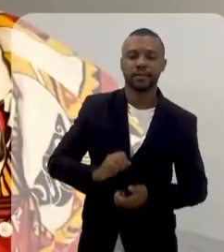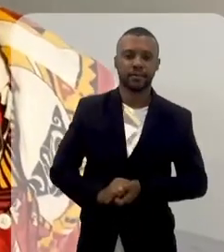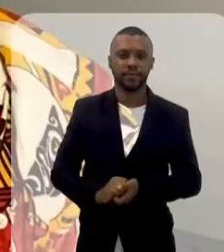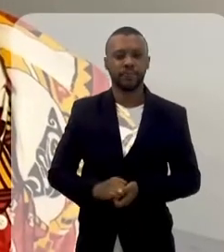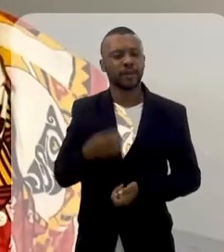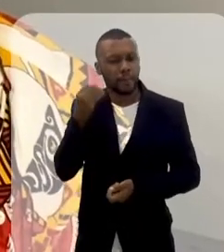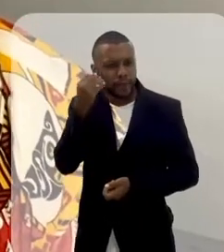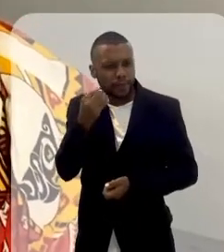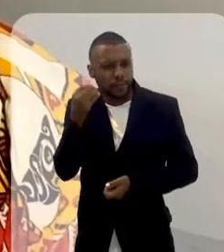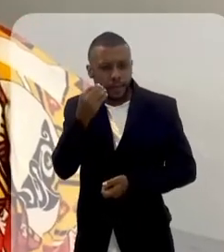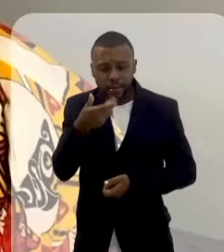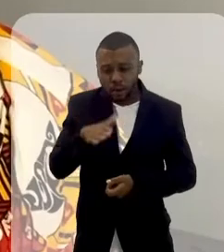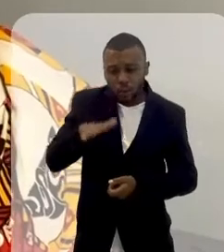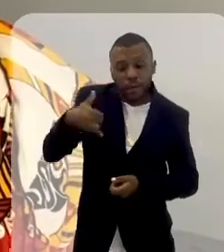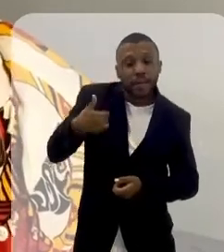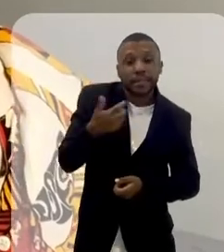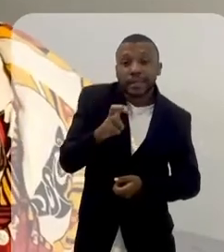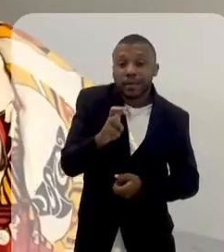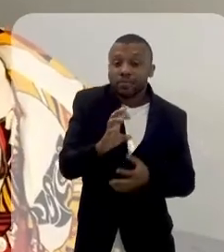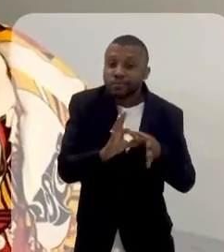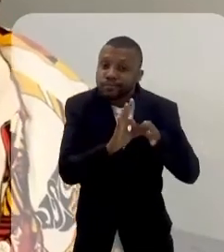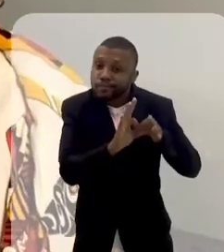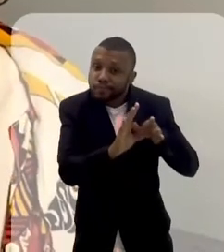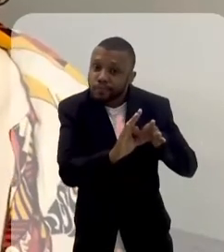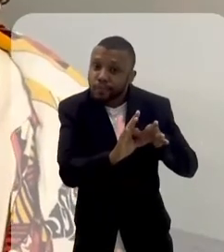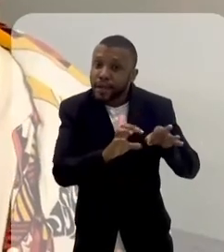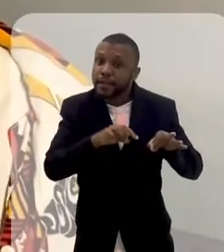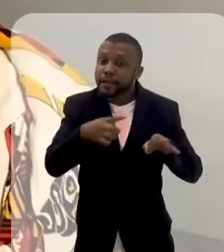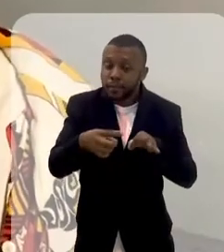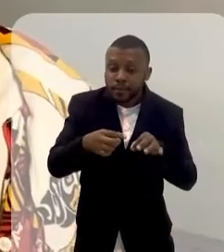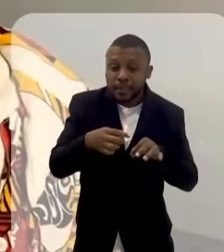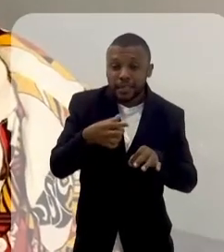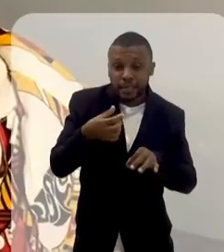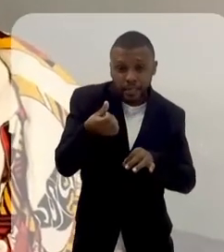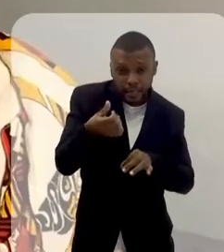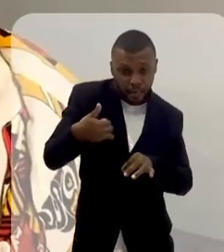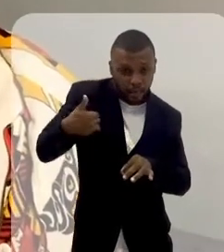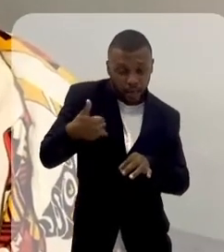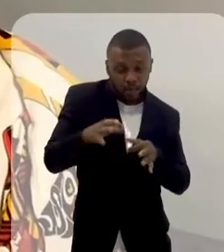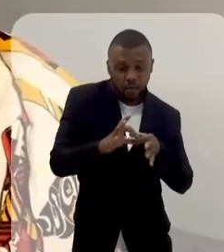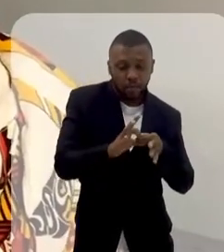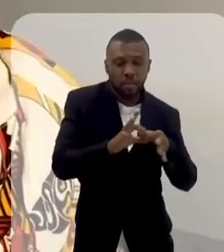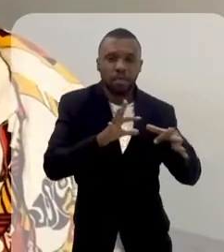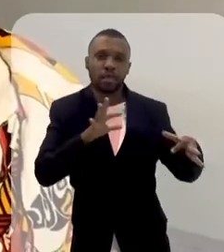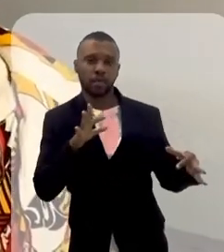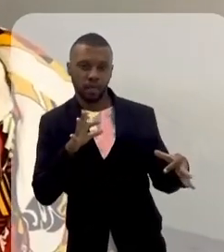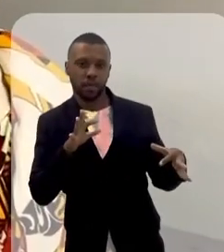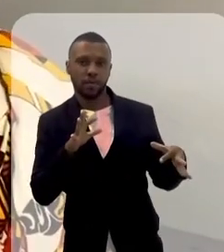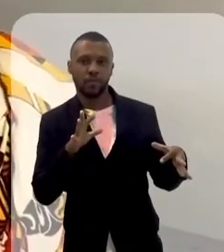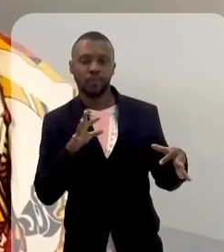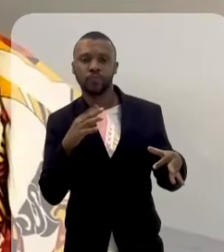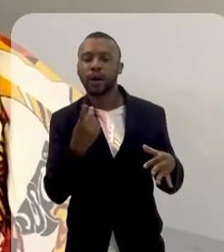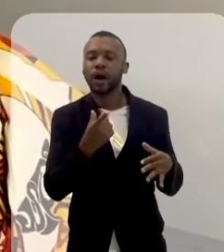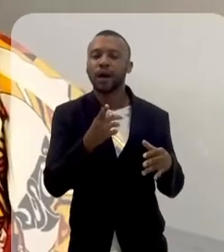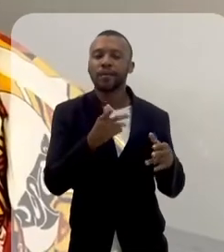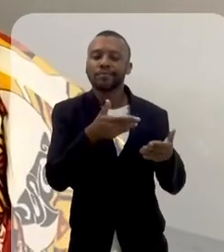de idade, assim. Eu tive minha experiência com ele até os 5, a gente era muito grudado, e depois 5 anos a gente só tinha uma relação ali